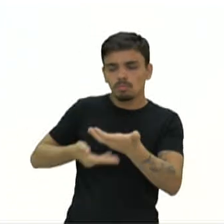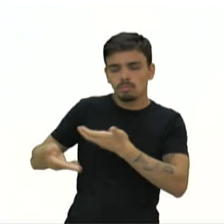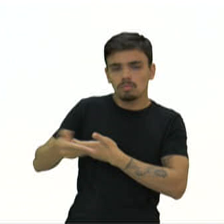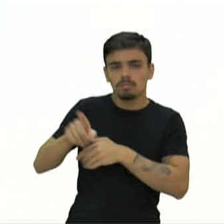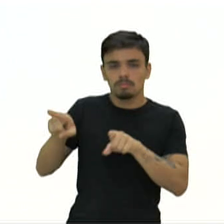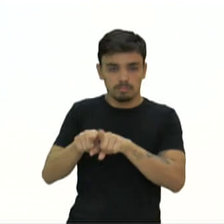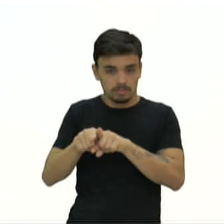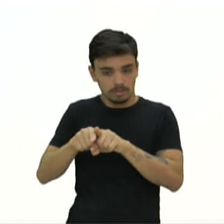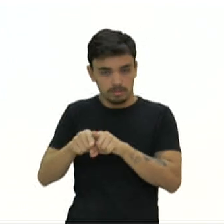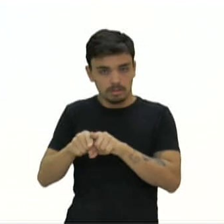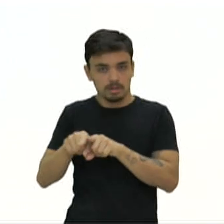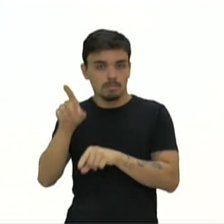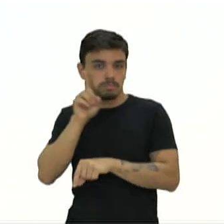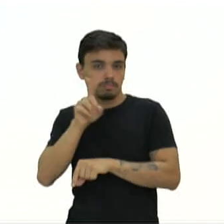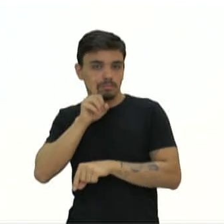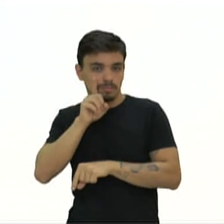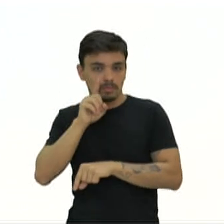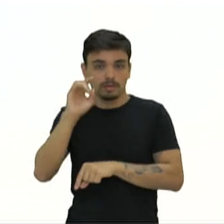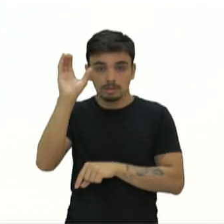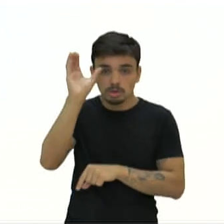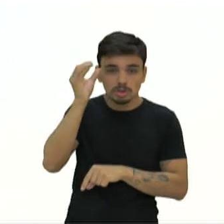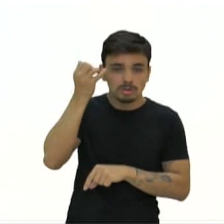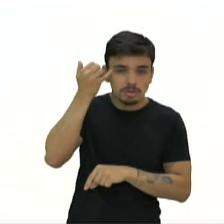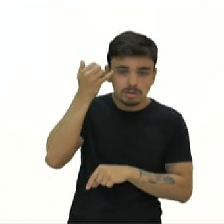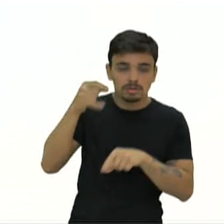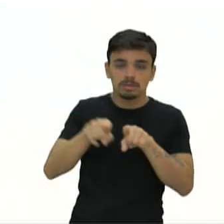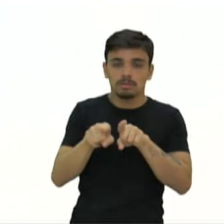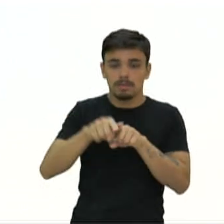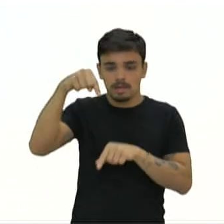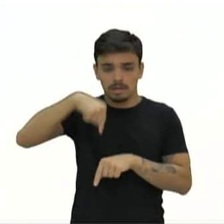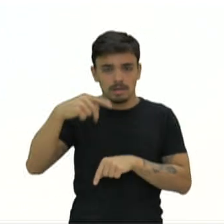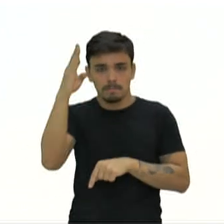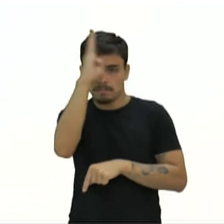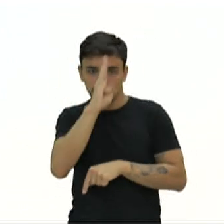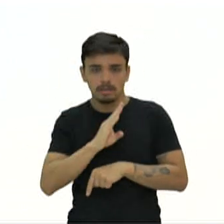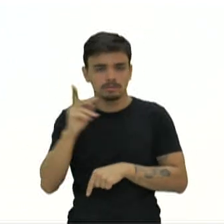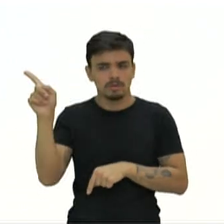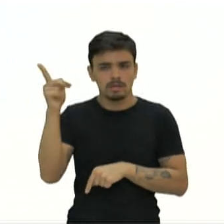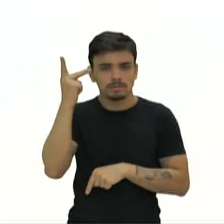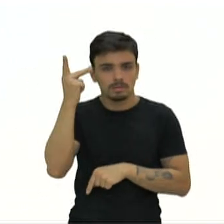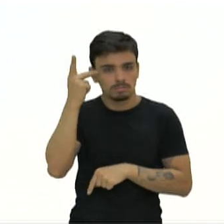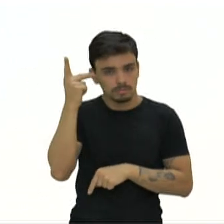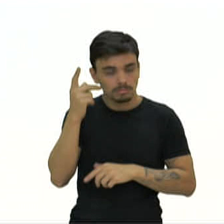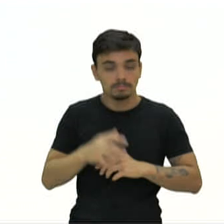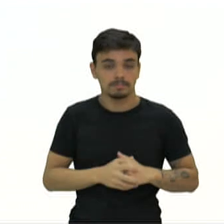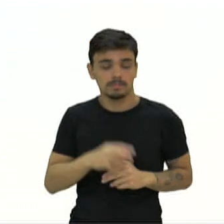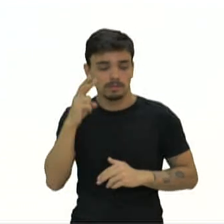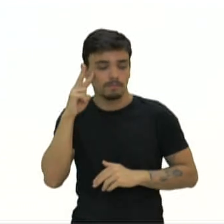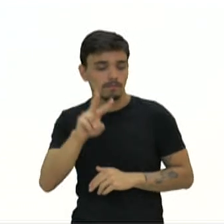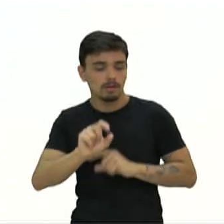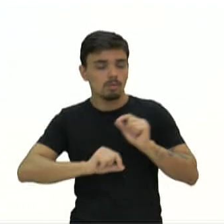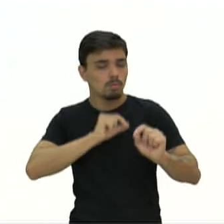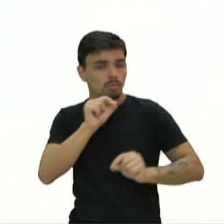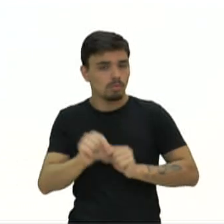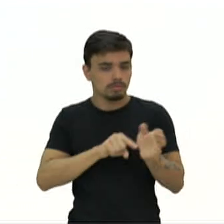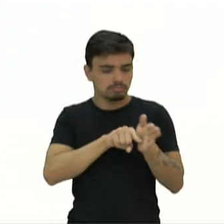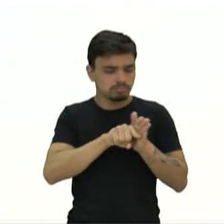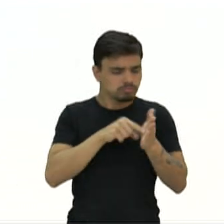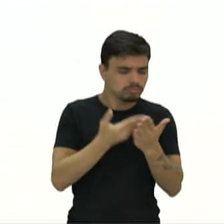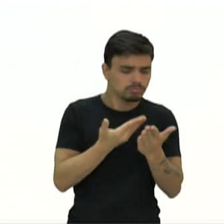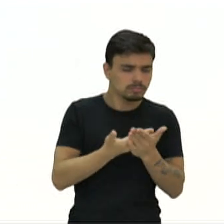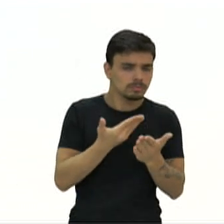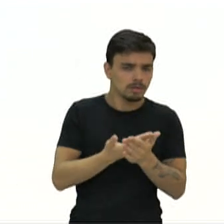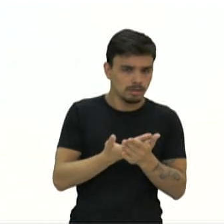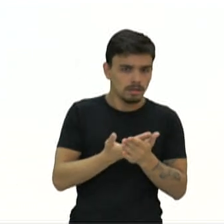Estados Unidos, na China e aqui no Brasil também, em São Paulo, né, que eles viram que os estudos apontam que os homens são